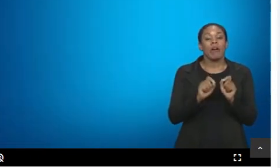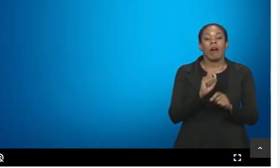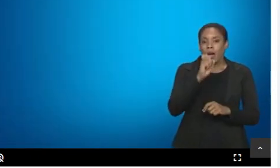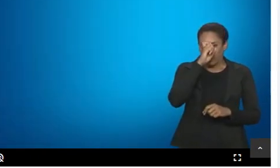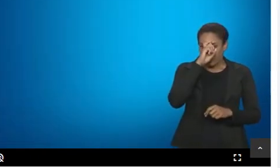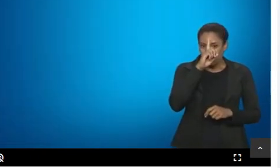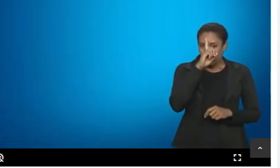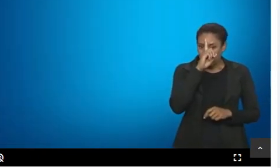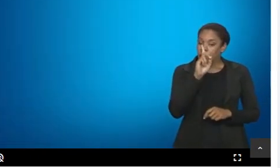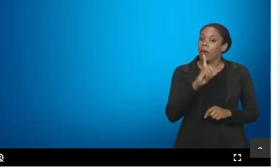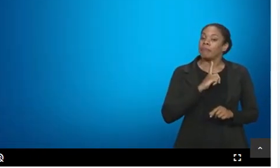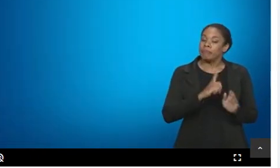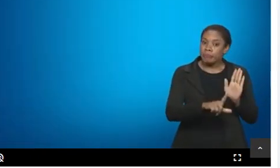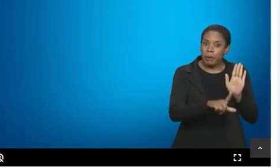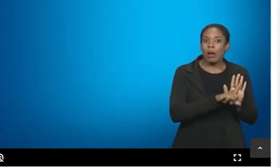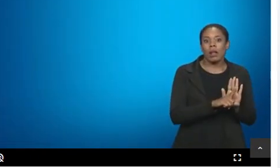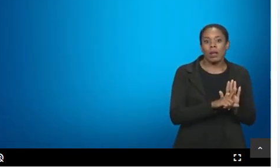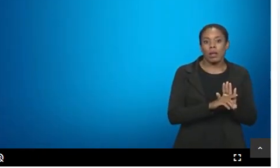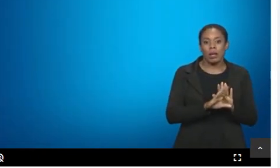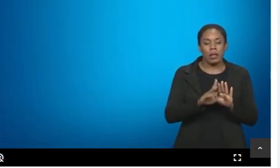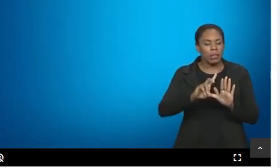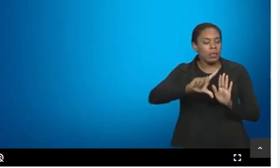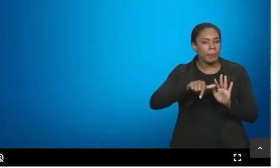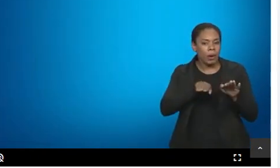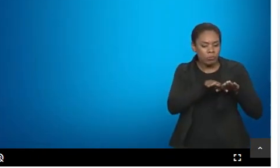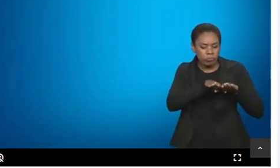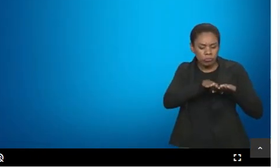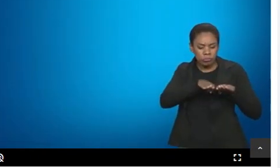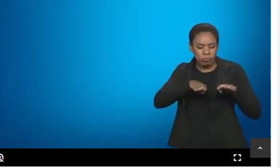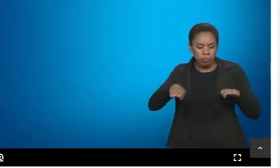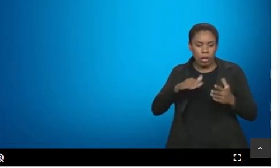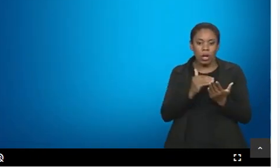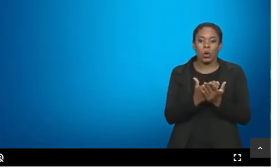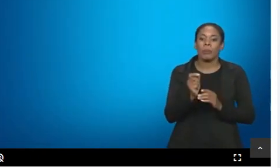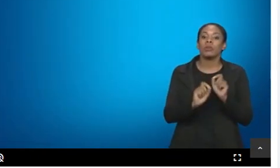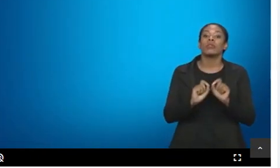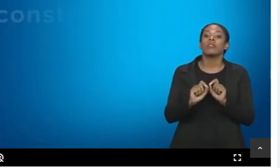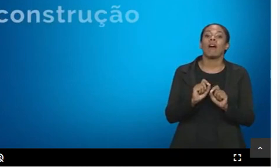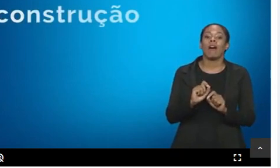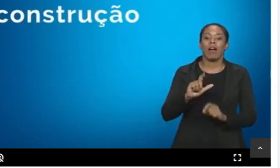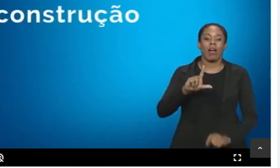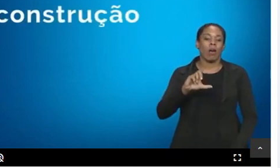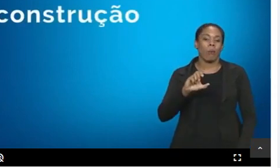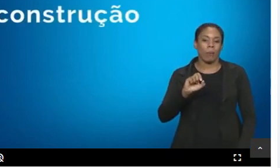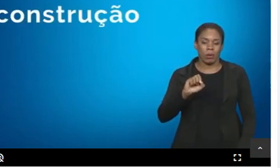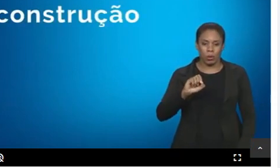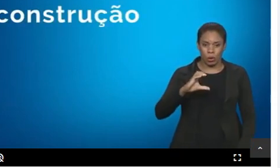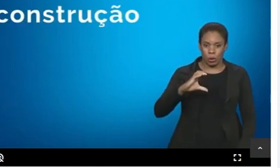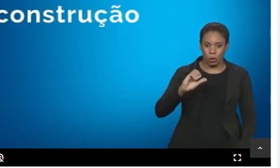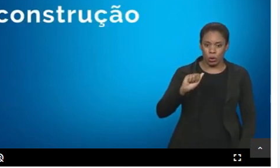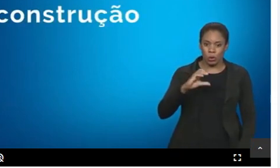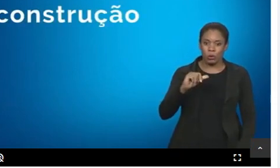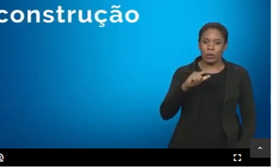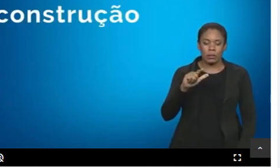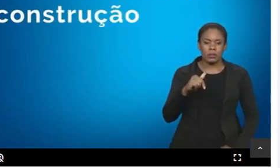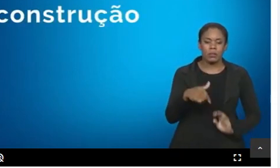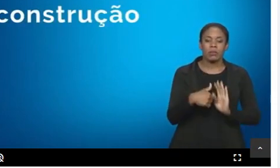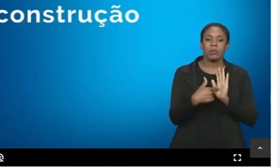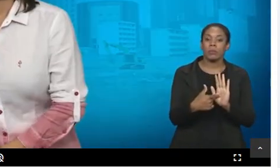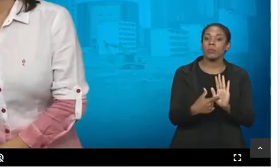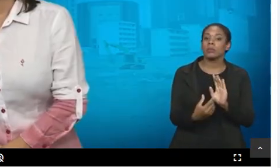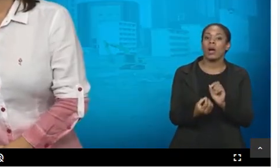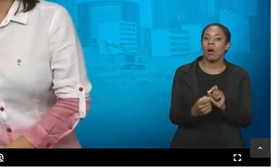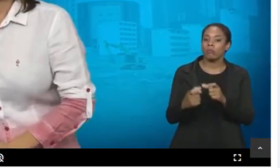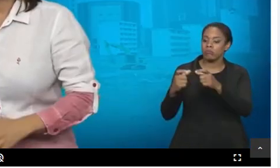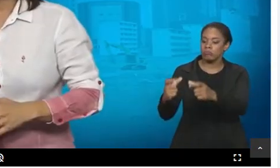lei. Quando a terraplenagem terminou, nós começamos o processo de locação da obra, que é a marcação dos pontos referenciais da